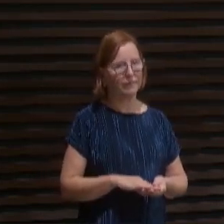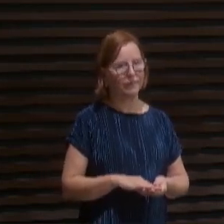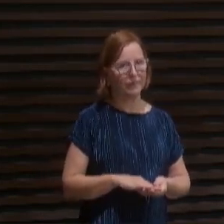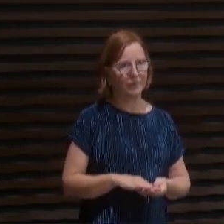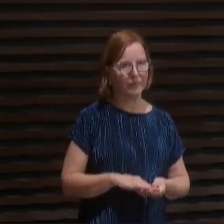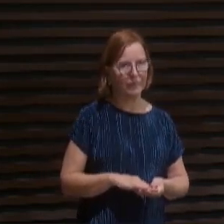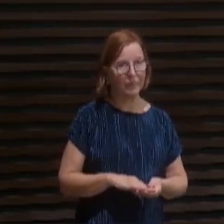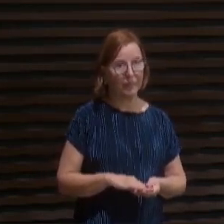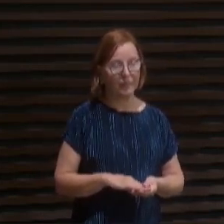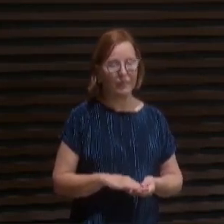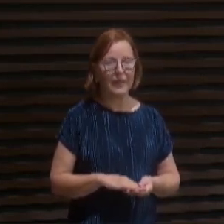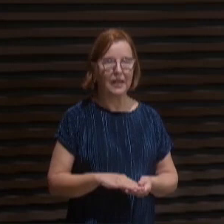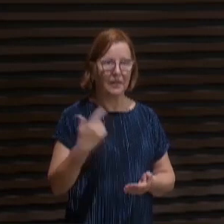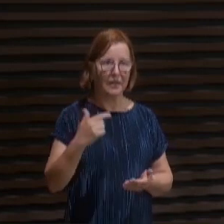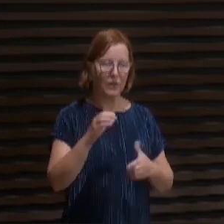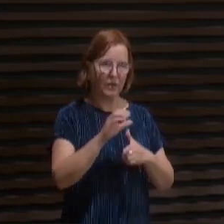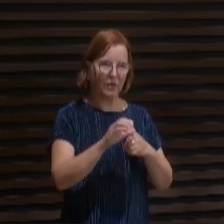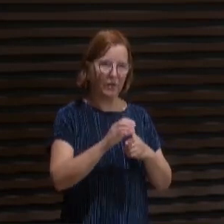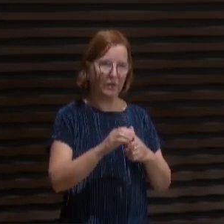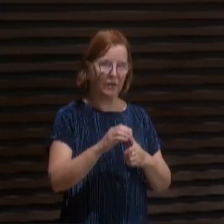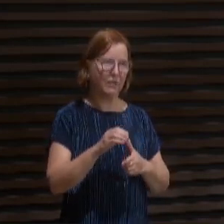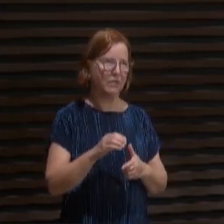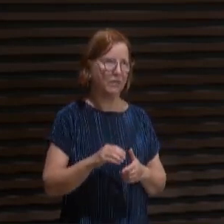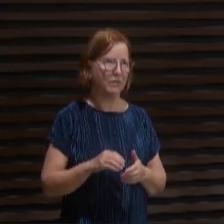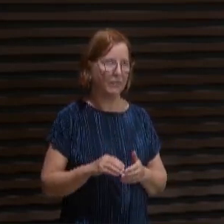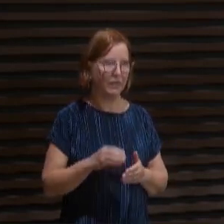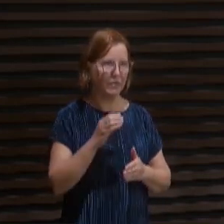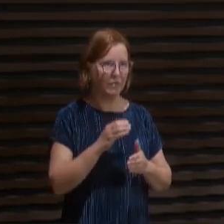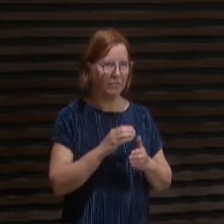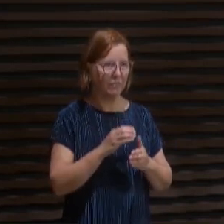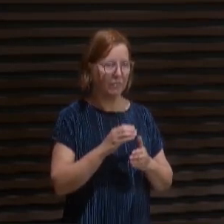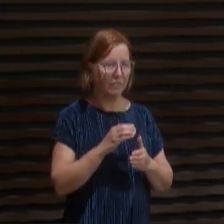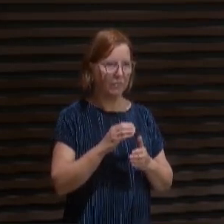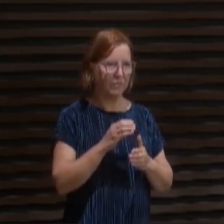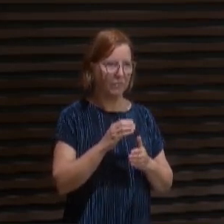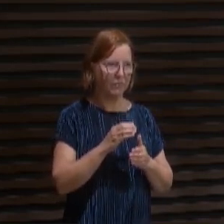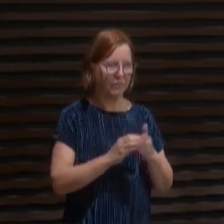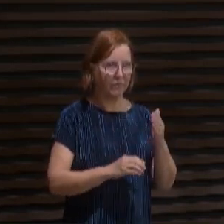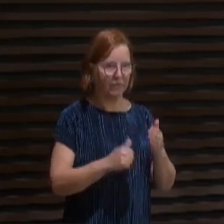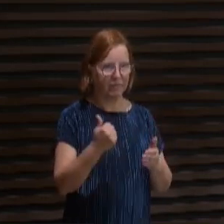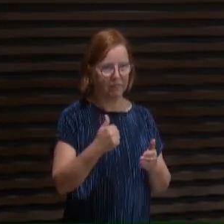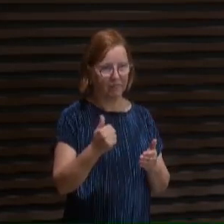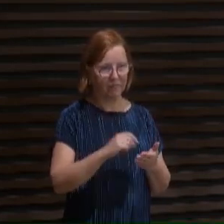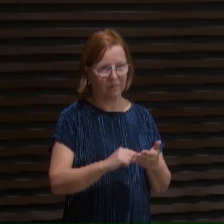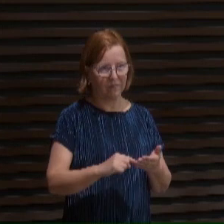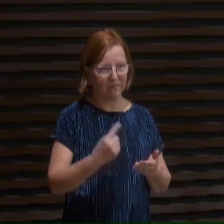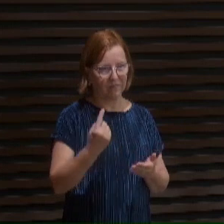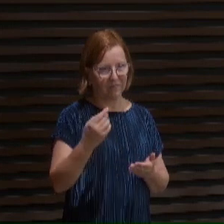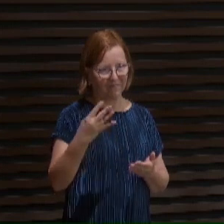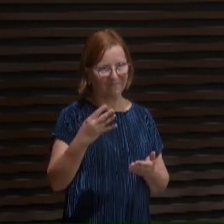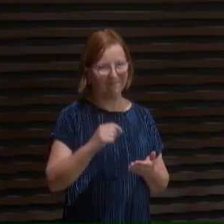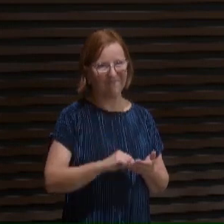exemplo, 2 Coríntios capítulo 11, versos 14 e 15. 2 Coríntios 11, 14 e